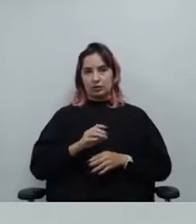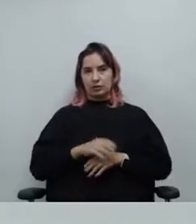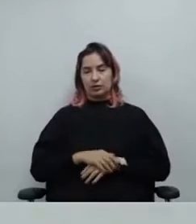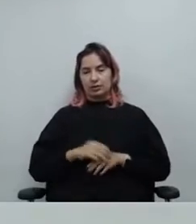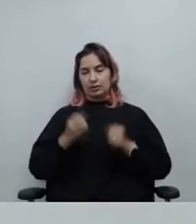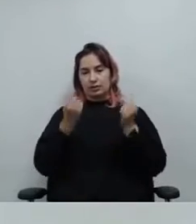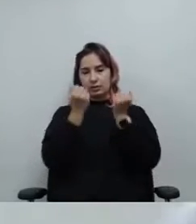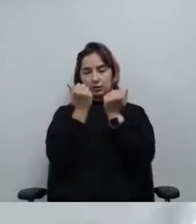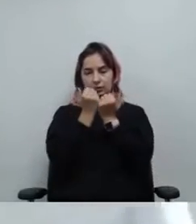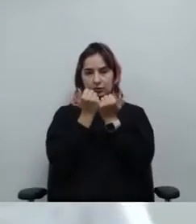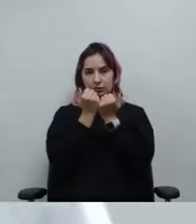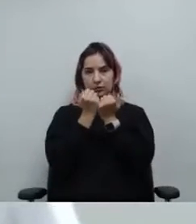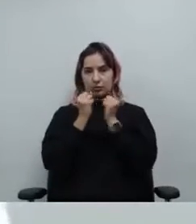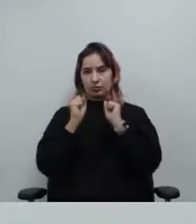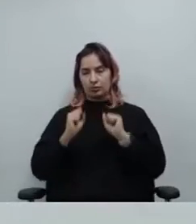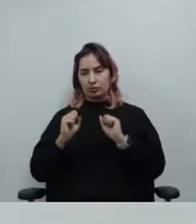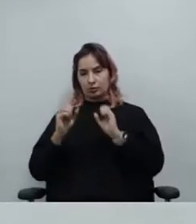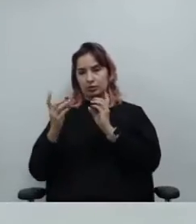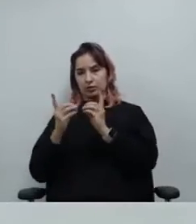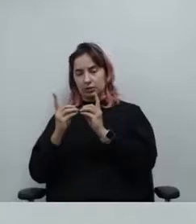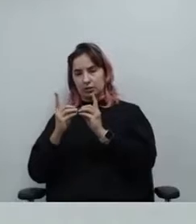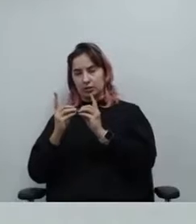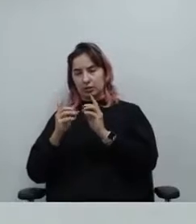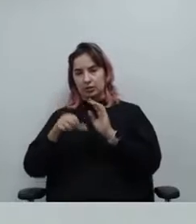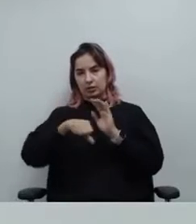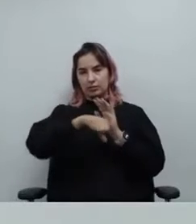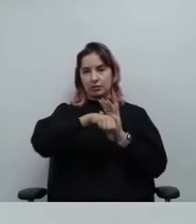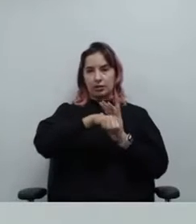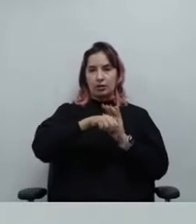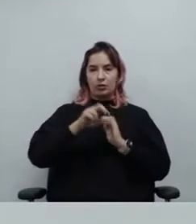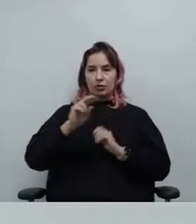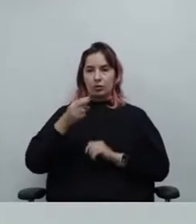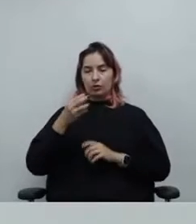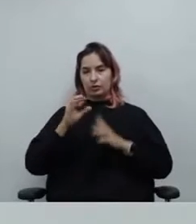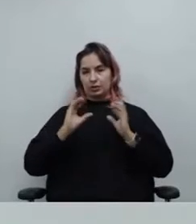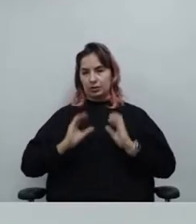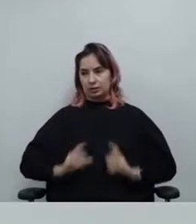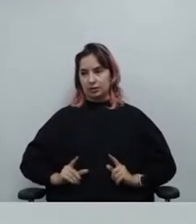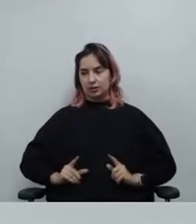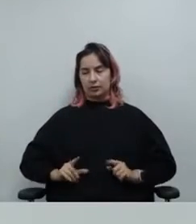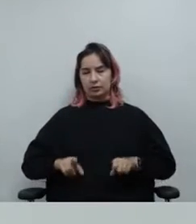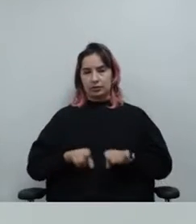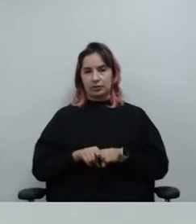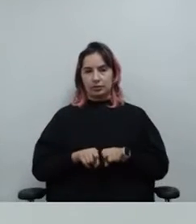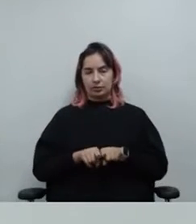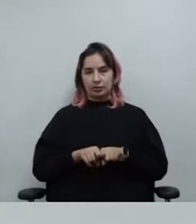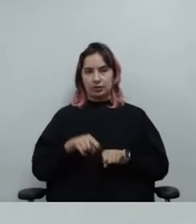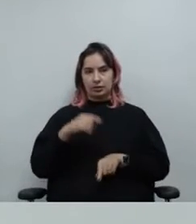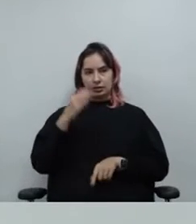para atender tanto a parte criminal quanto a parte civil, e também do reconhecimento da nossa